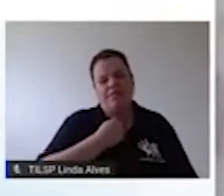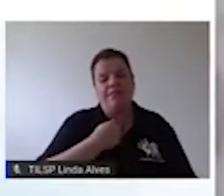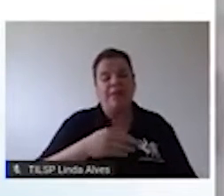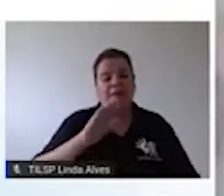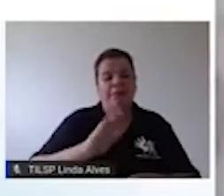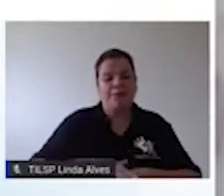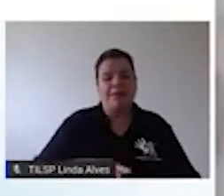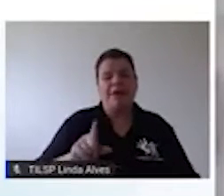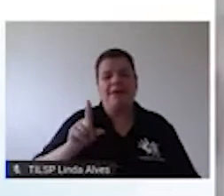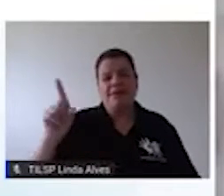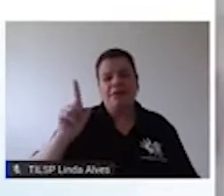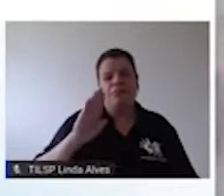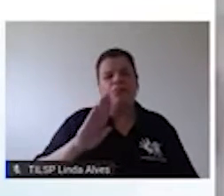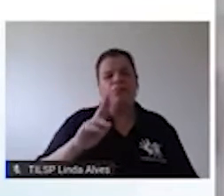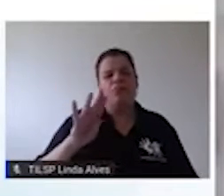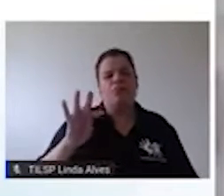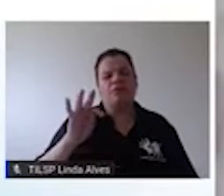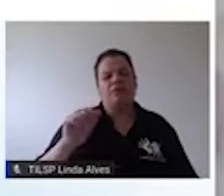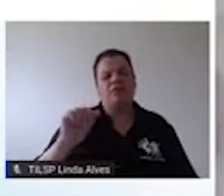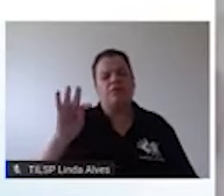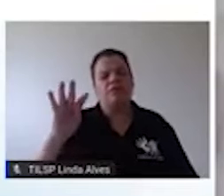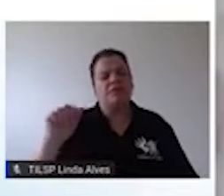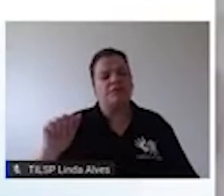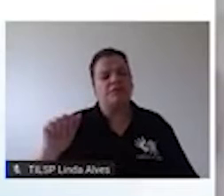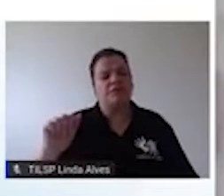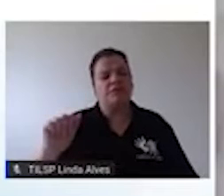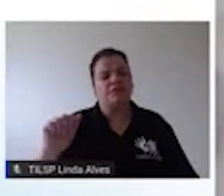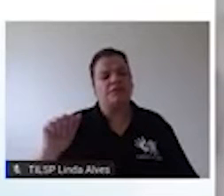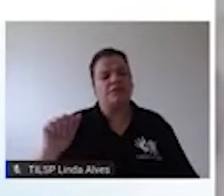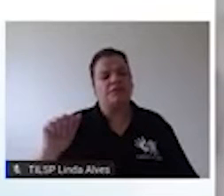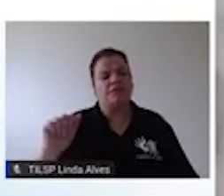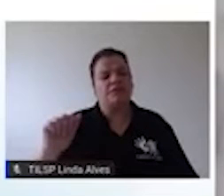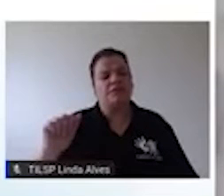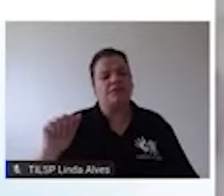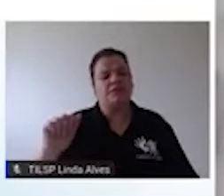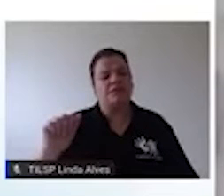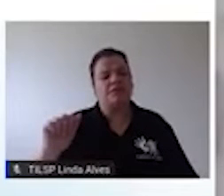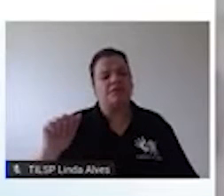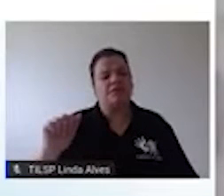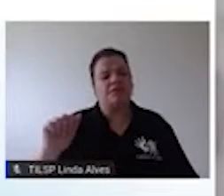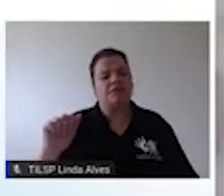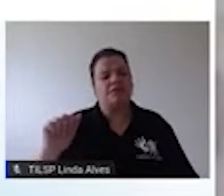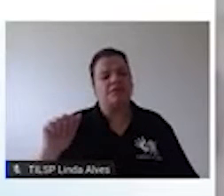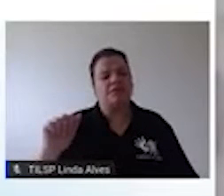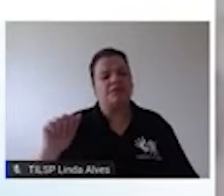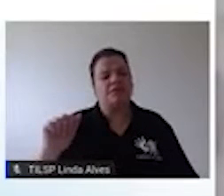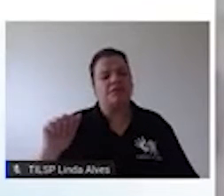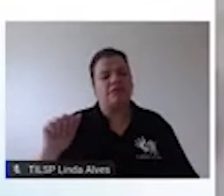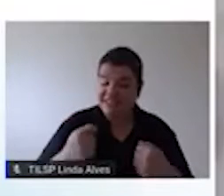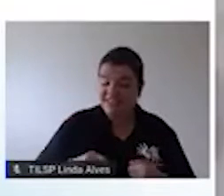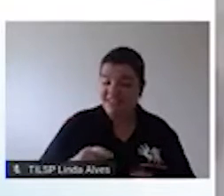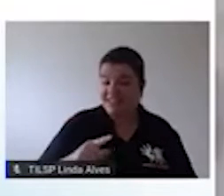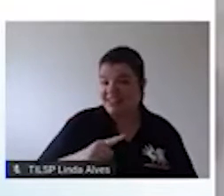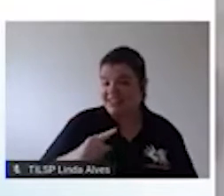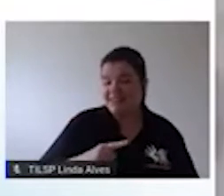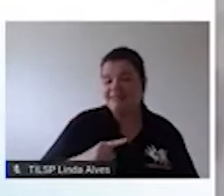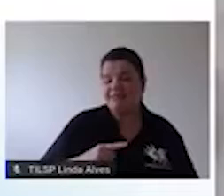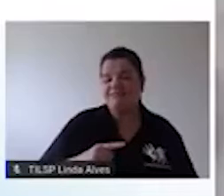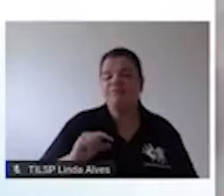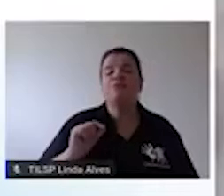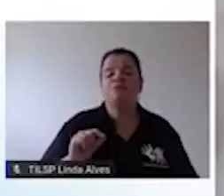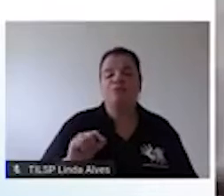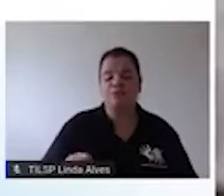Butantan, falou é uma campanha nacional. Agora, para haver uma campanha nacional, né, tem que